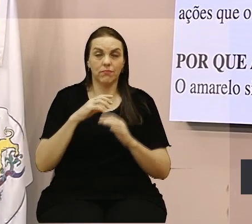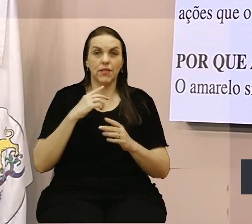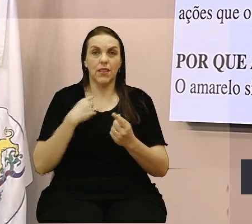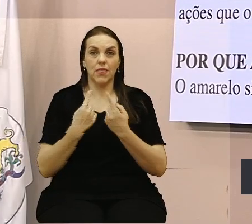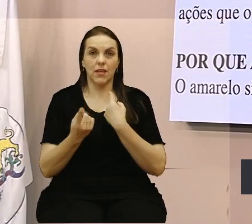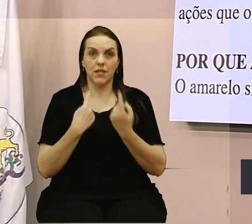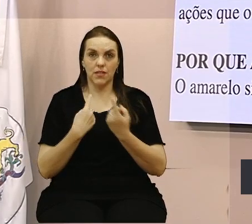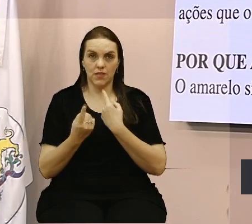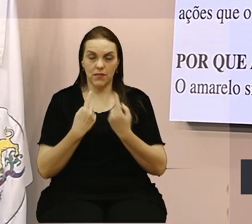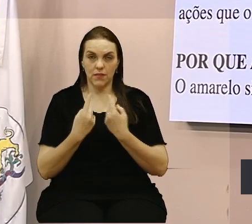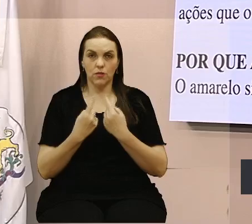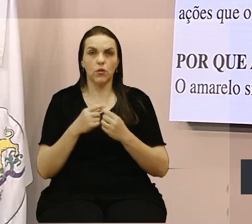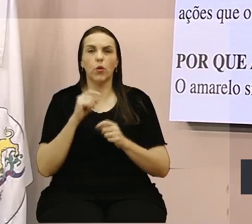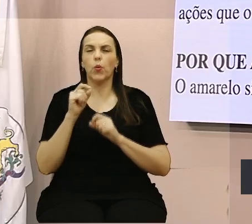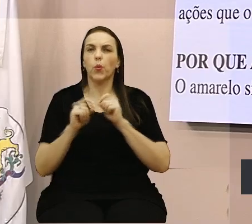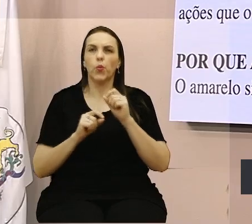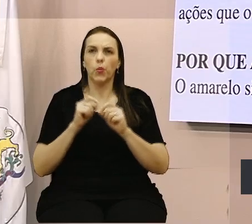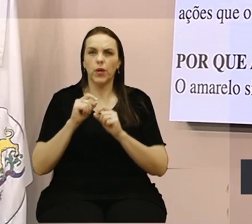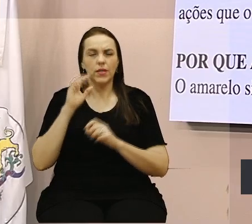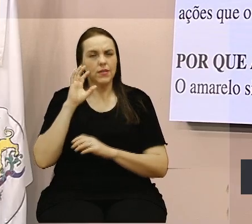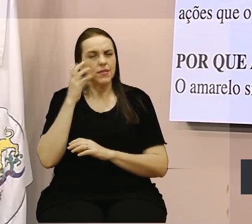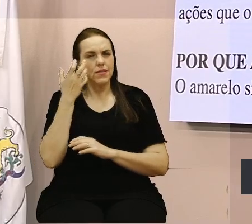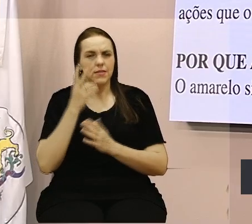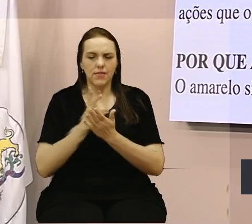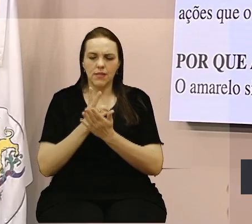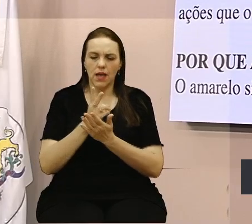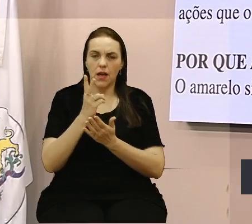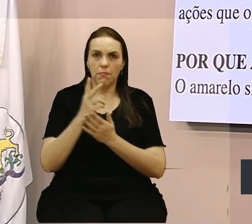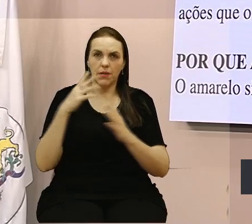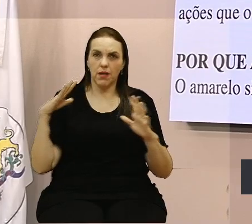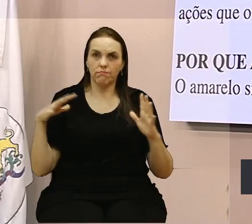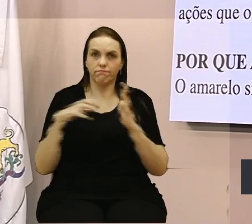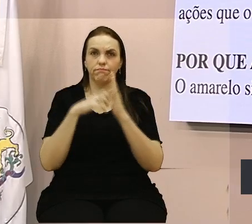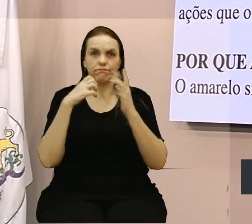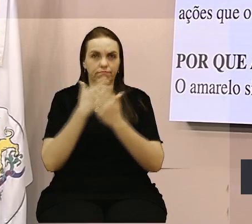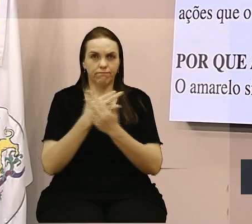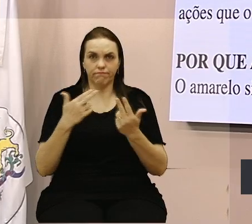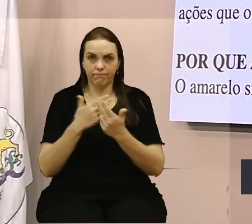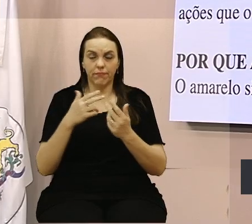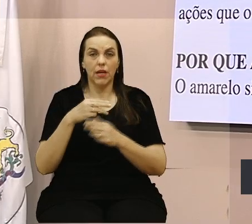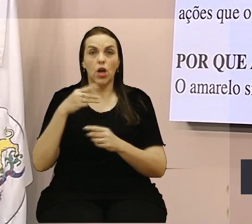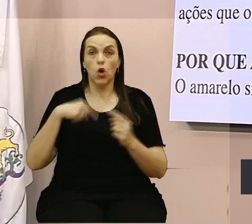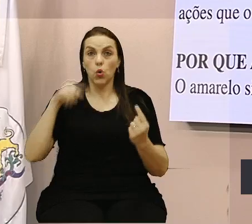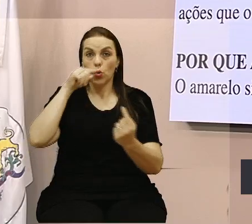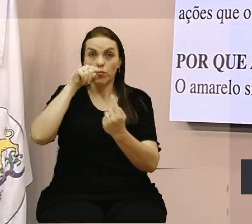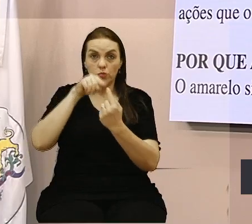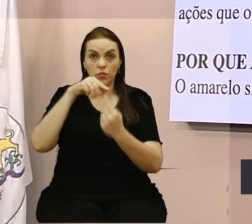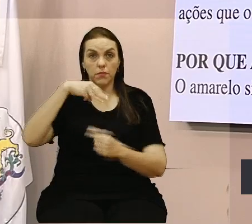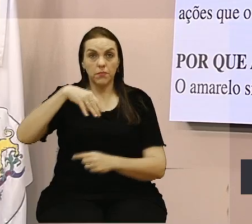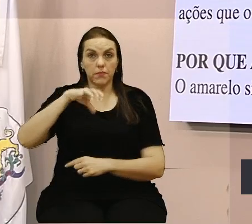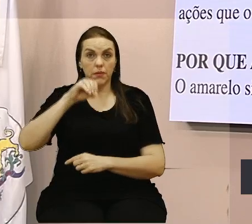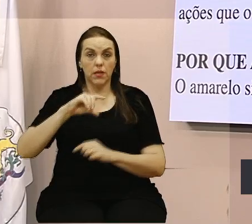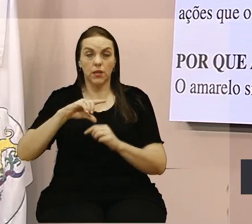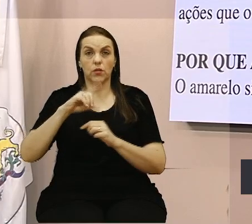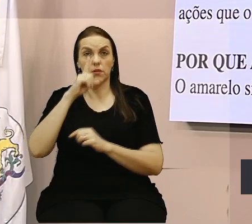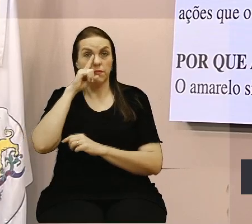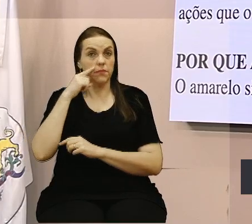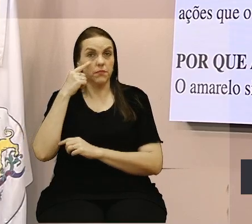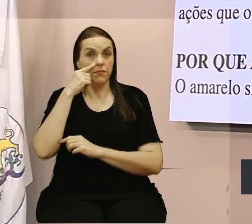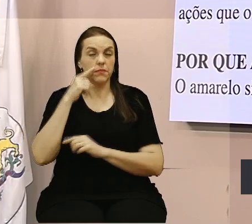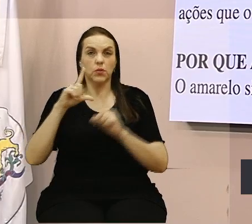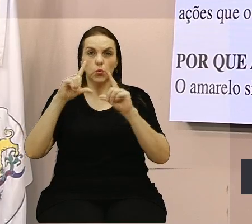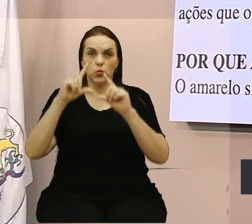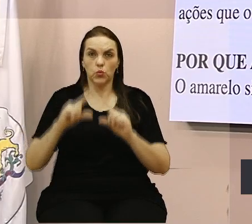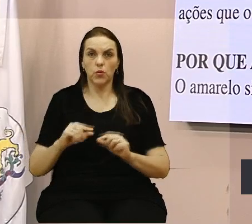a sinistralidade no trânsito, o objetivo do Maio Amarelo é esse, a redução no número de mortos e sequelados para o